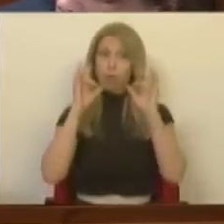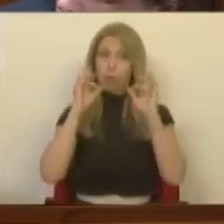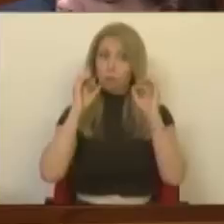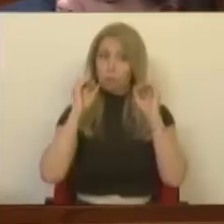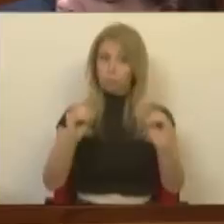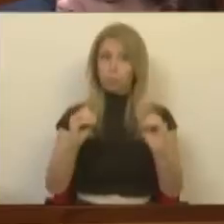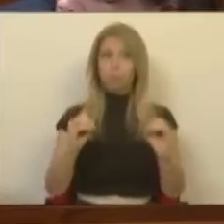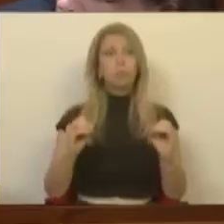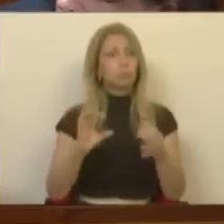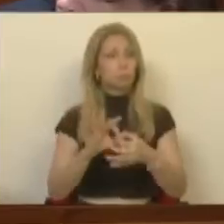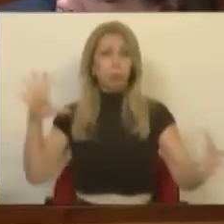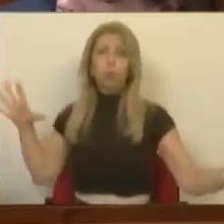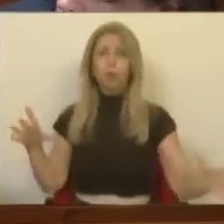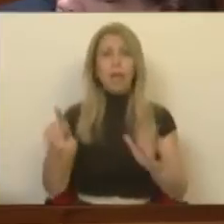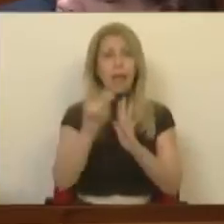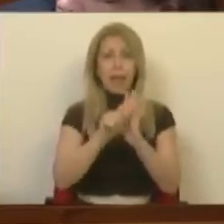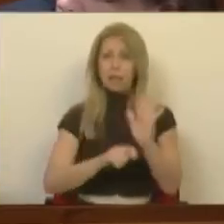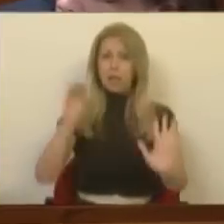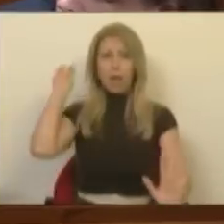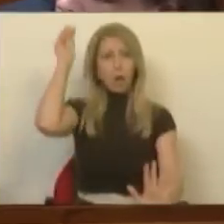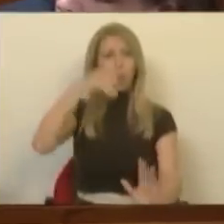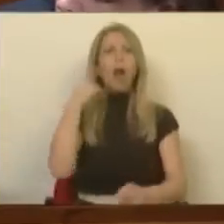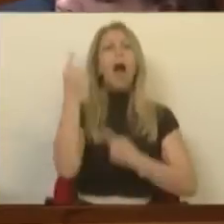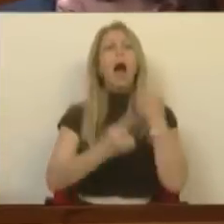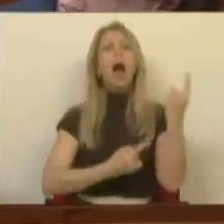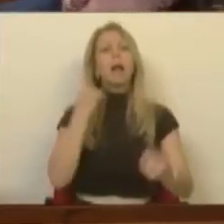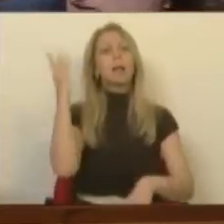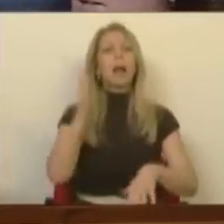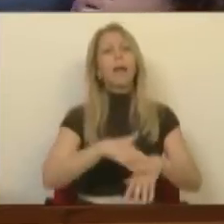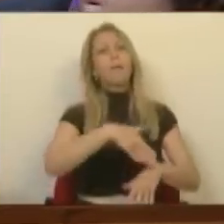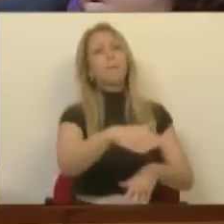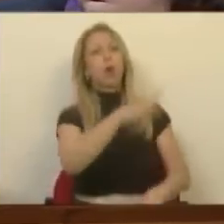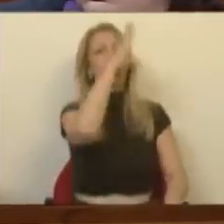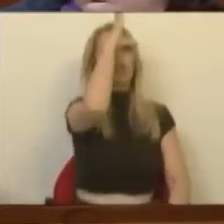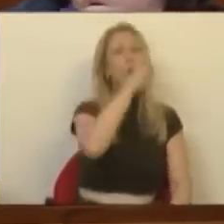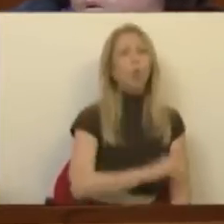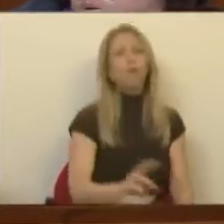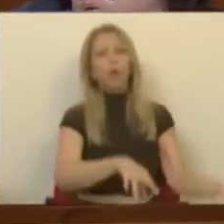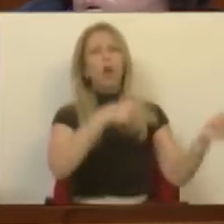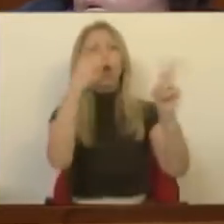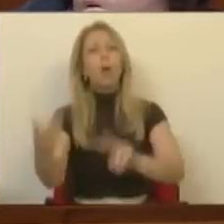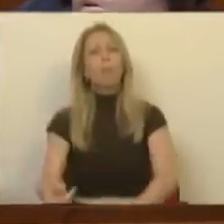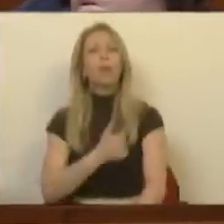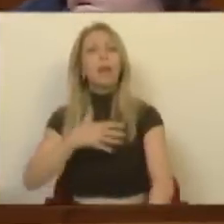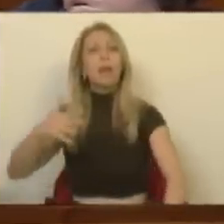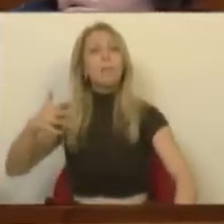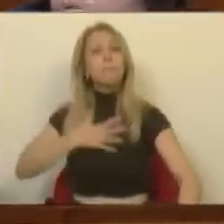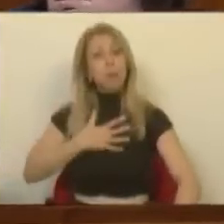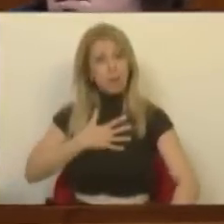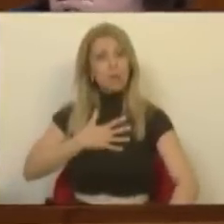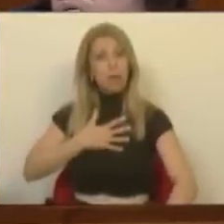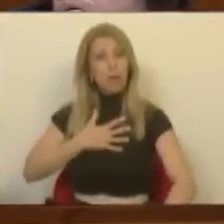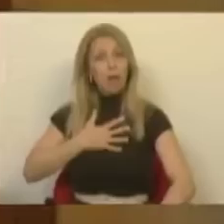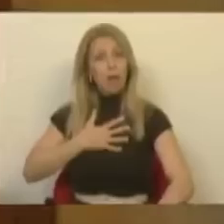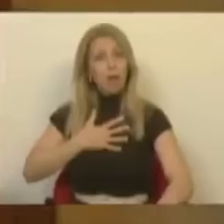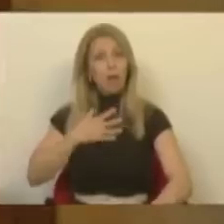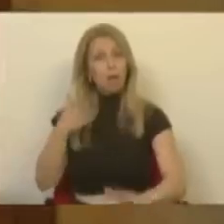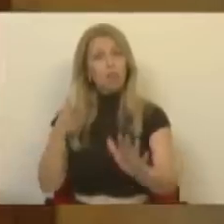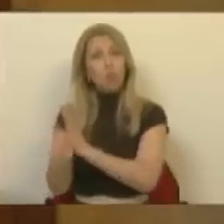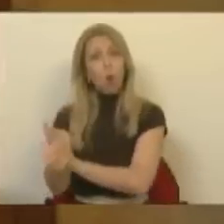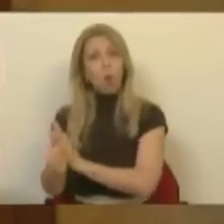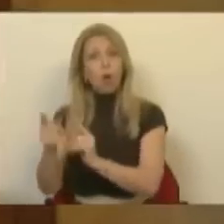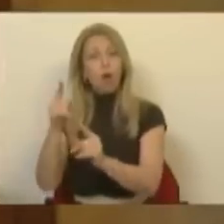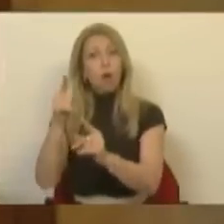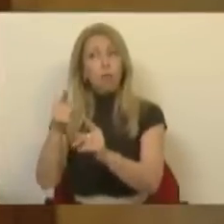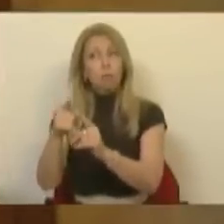republicana alguém saiu do governo iria ser funções numa empresa foi inventa qual agiu diretamente